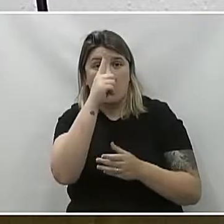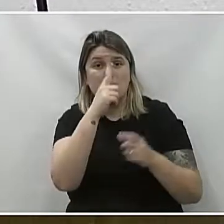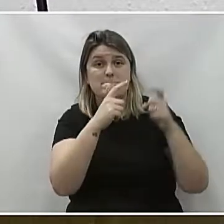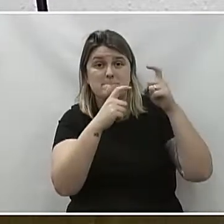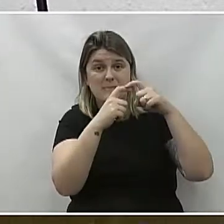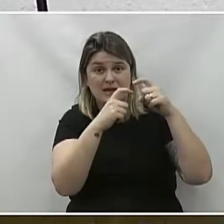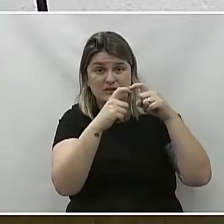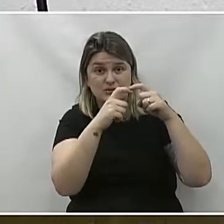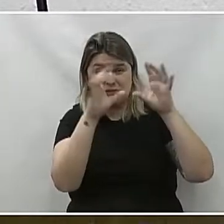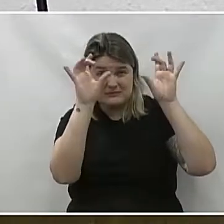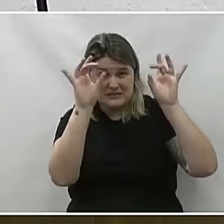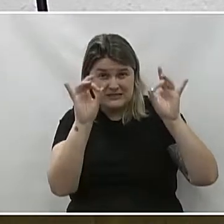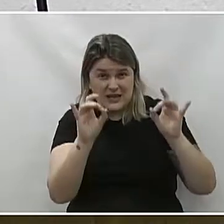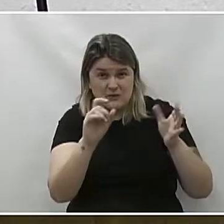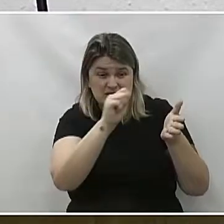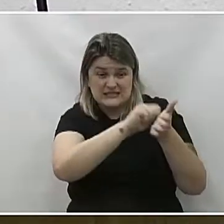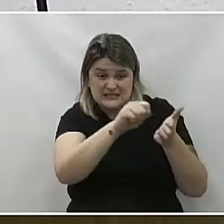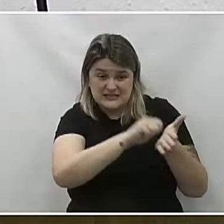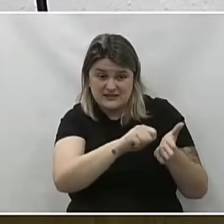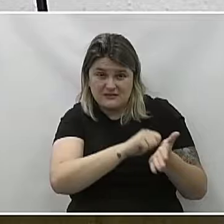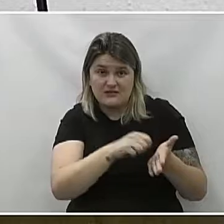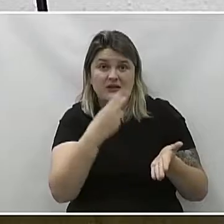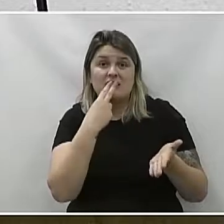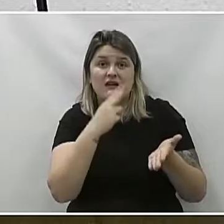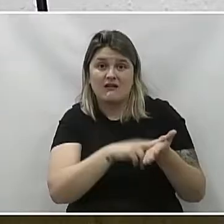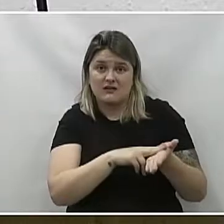médico aqui em União da Vitória, que escreveu uma carta